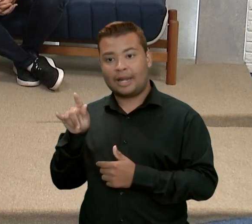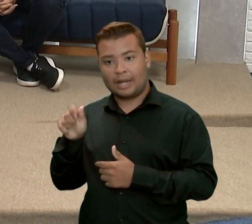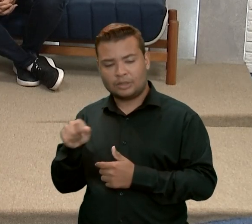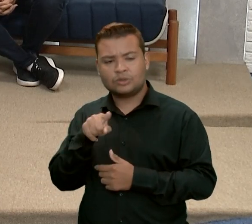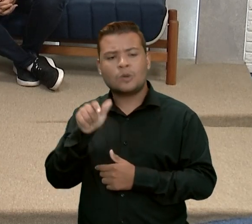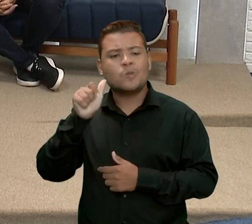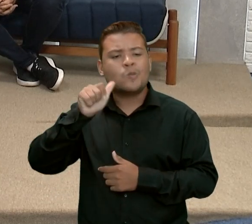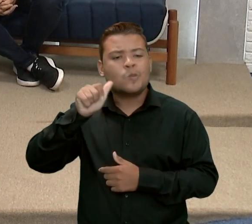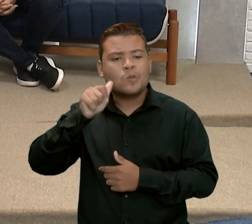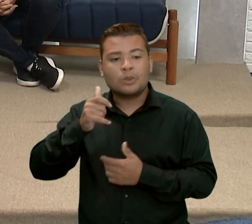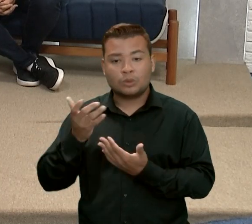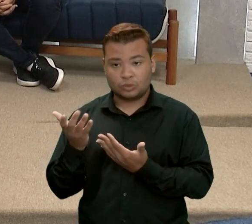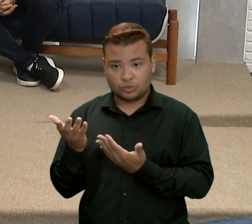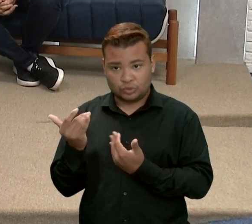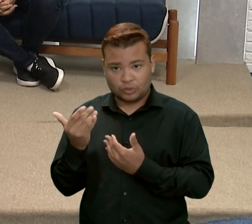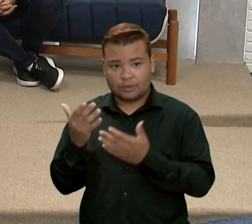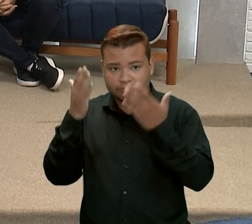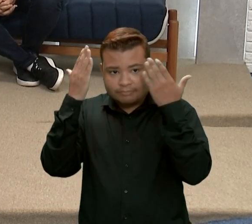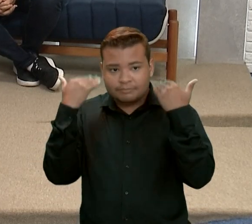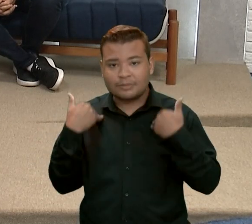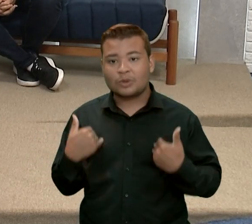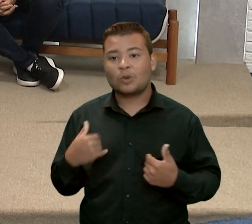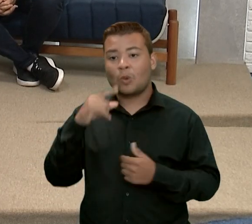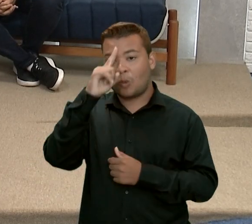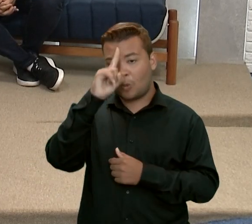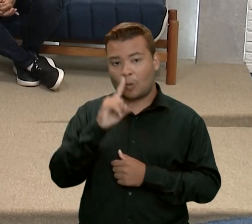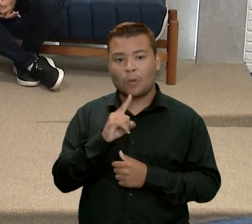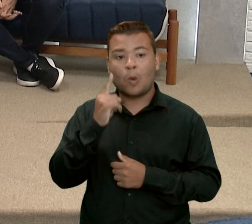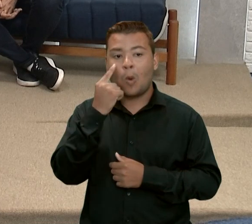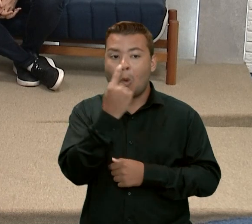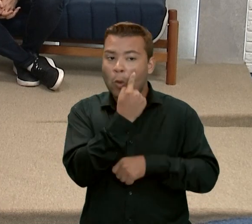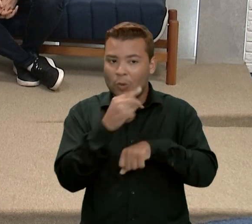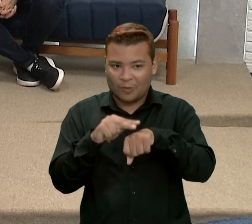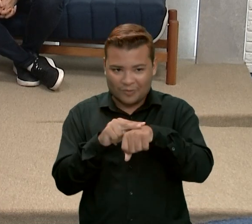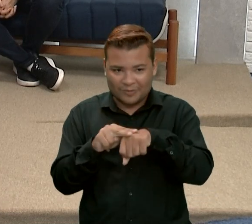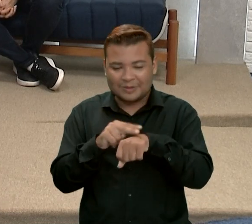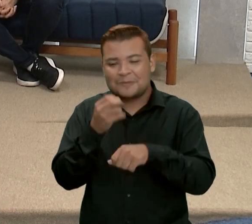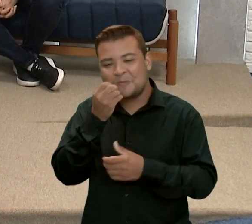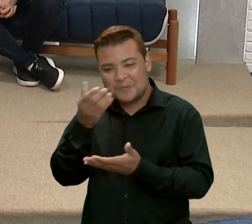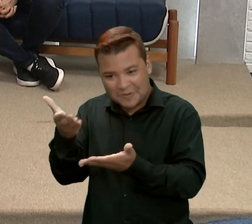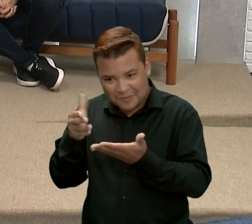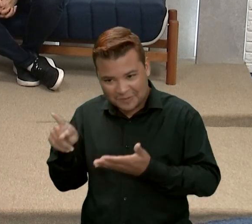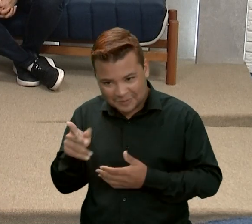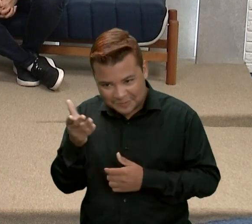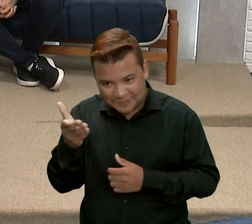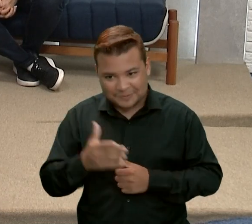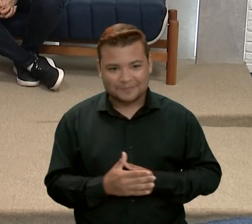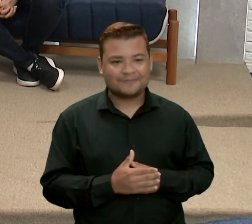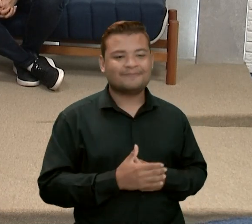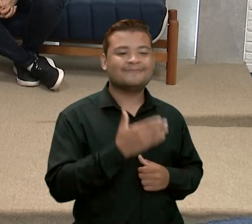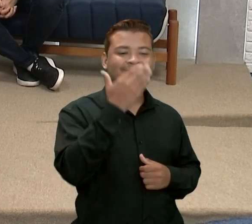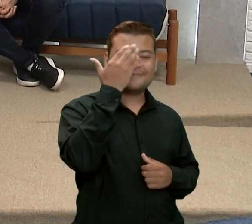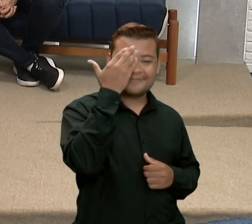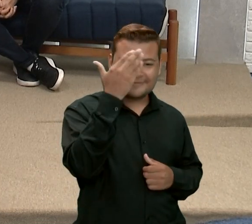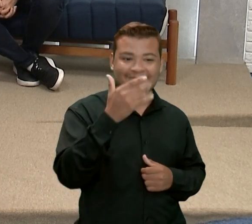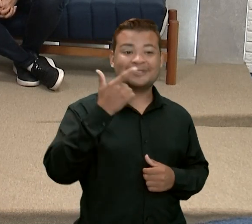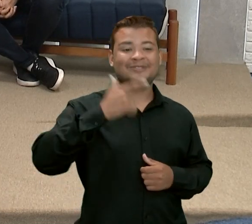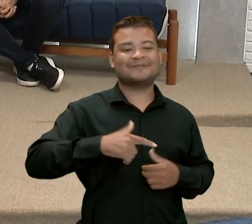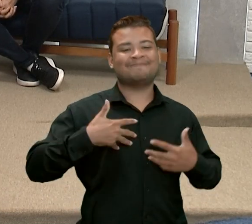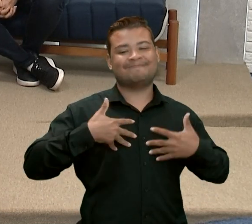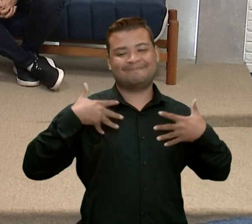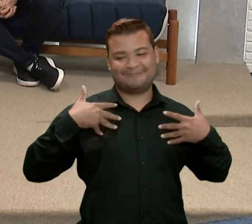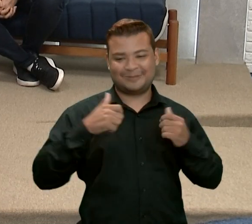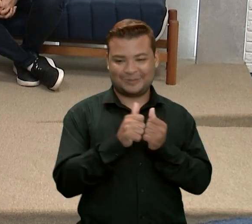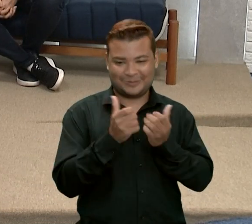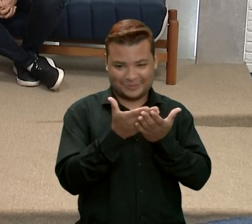mulher jovem, com cabelos loiros e olhos verdes. Seja muito bem-vinda, professora. Obrigada. Mais uma vez, uma alegria estar com